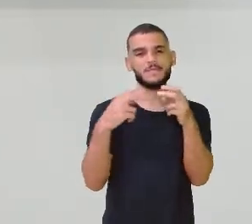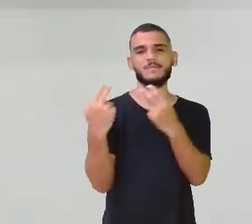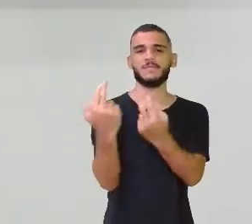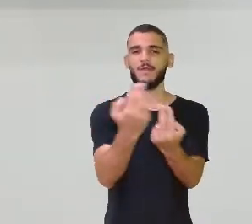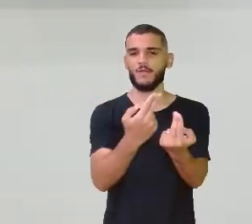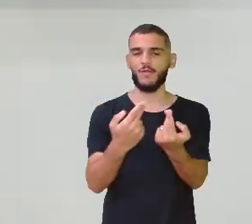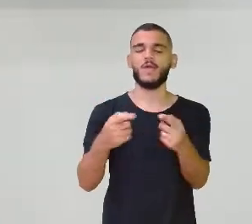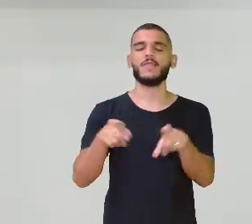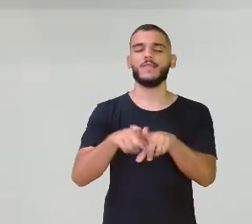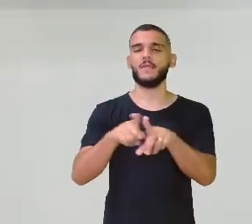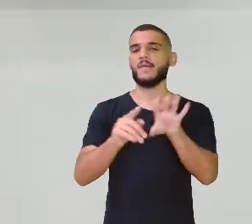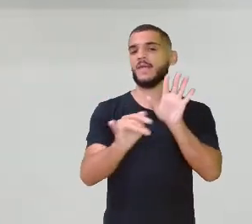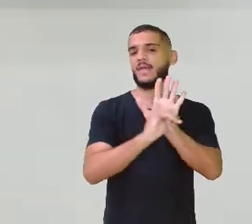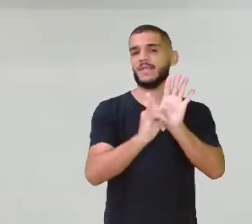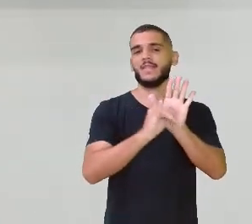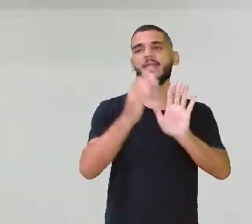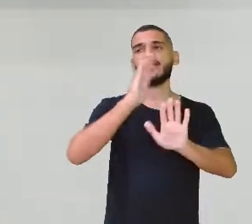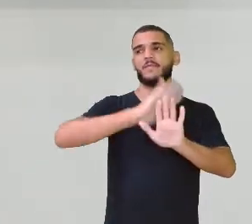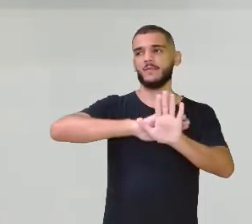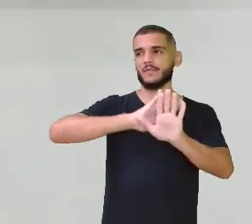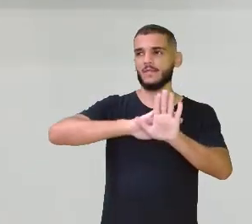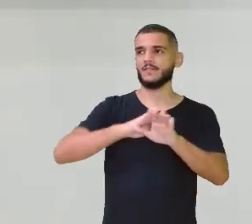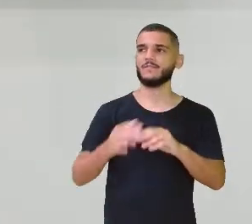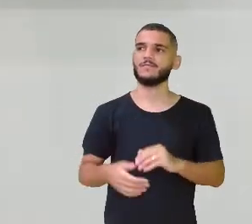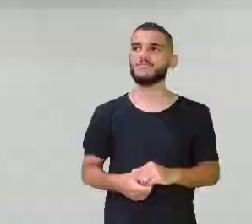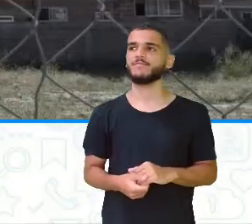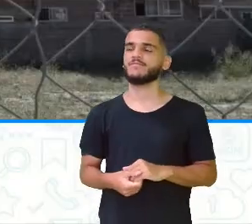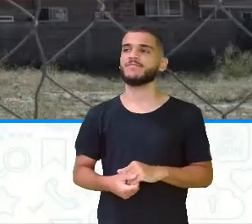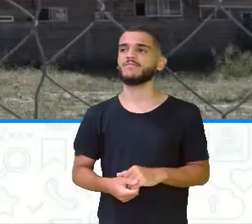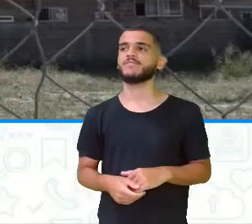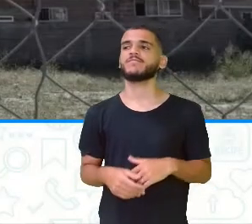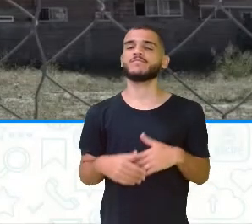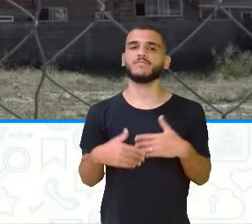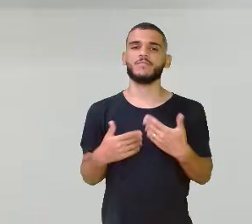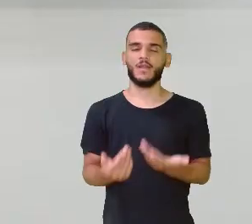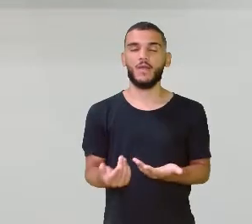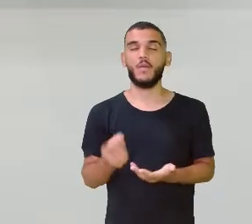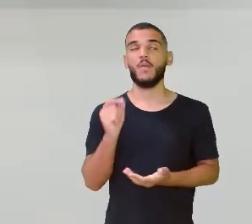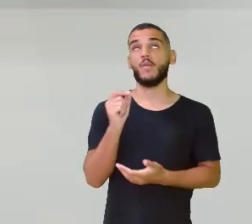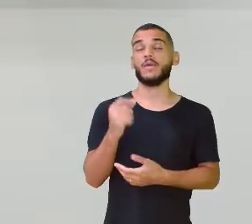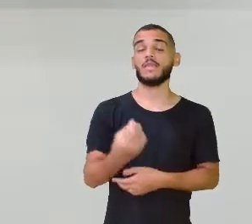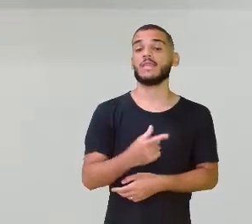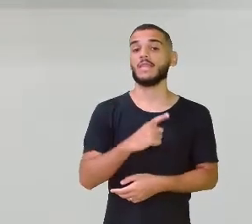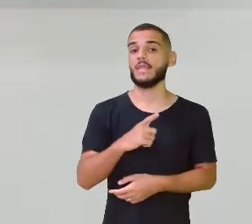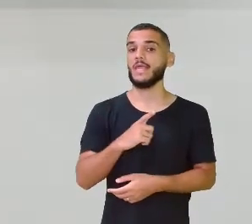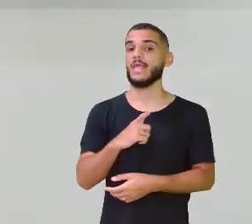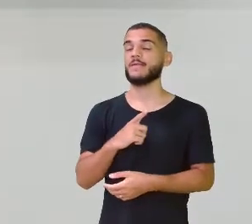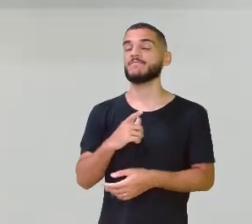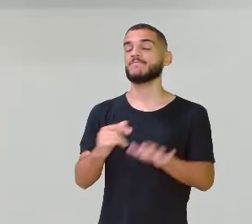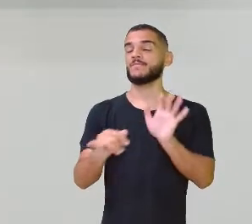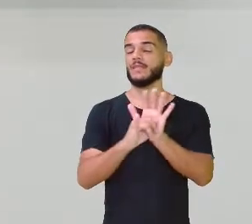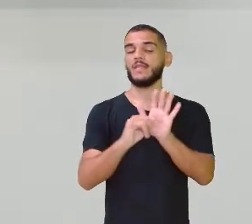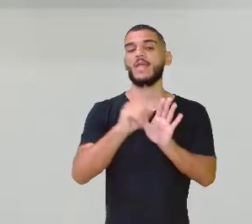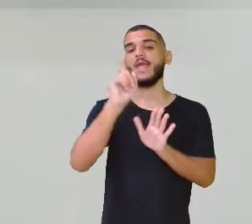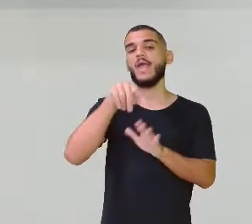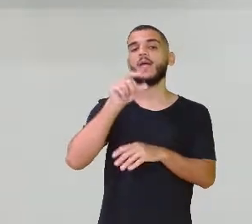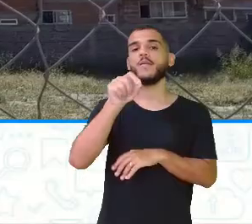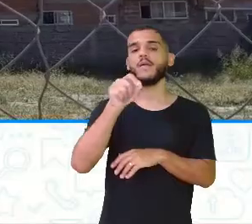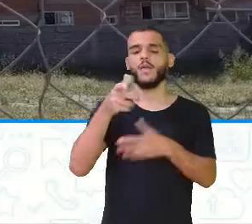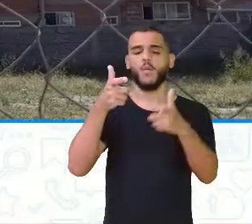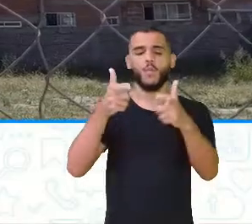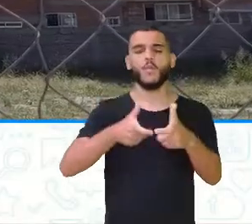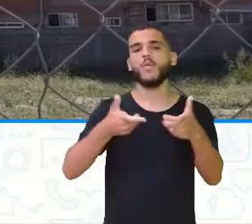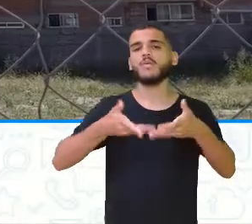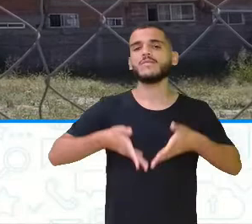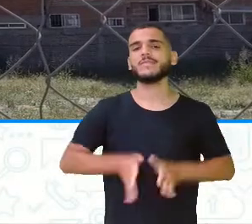nossa identidade. Outro local também que forma a nossa identidade é a comunidade que a gente nasce, tá certo?